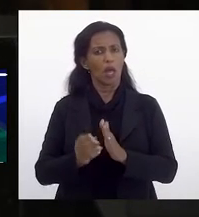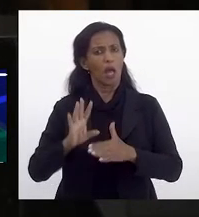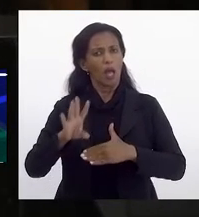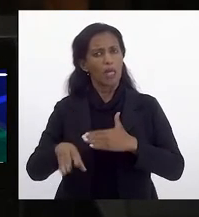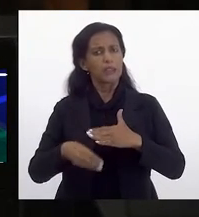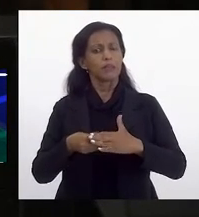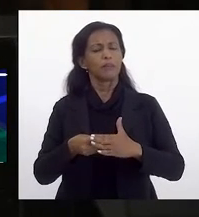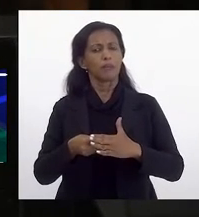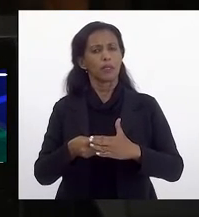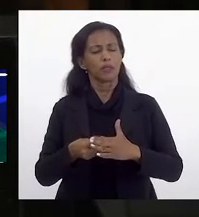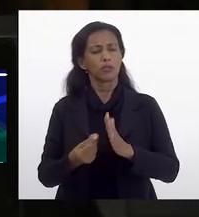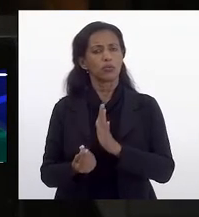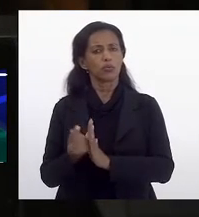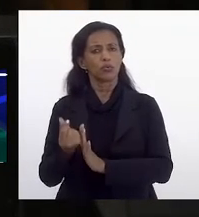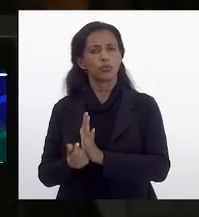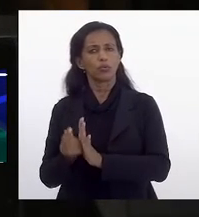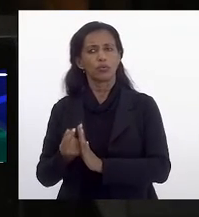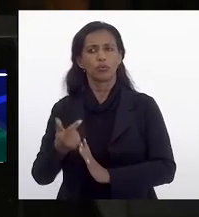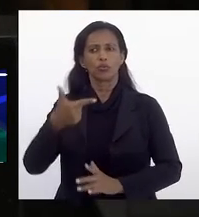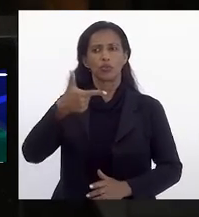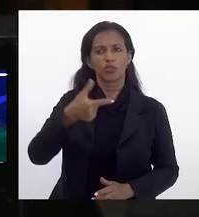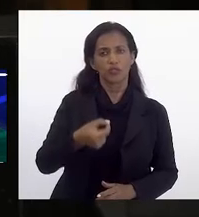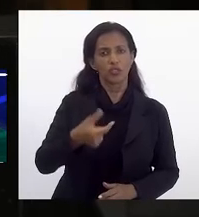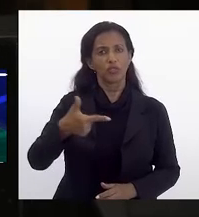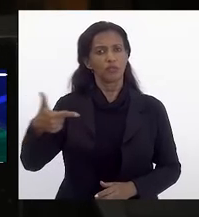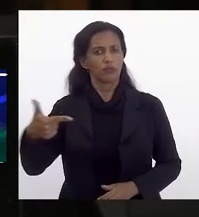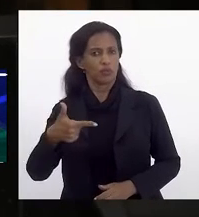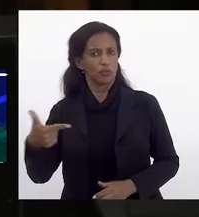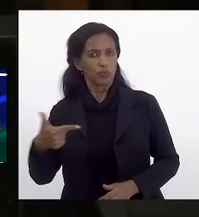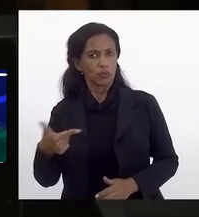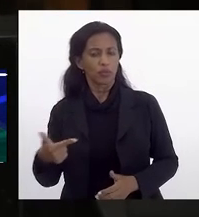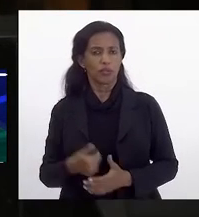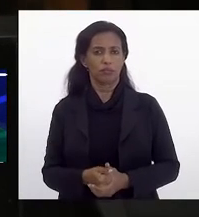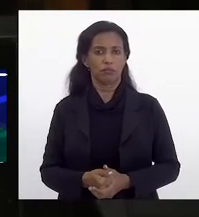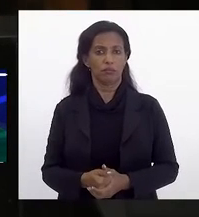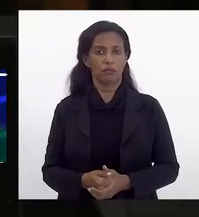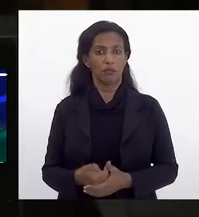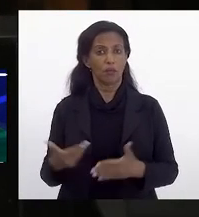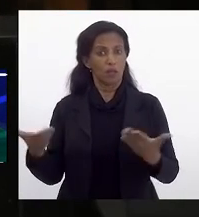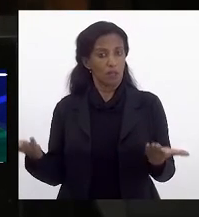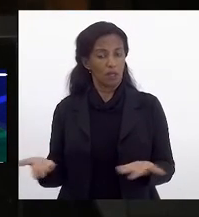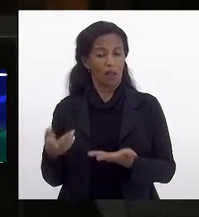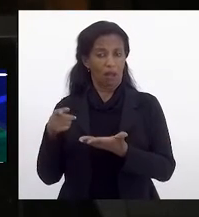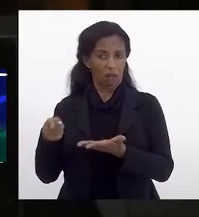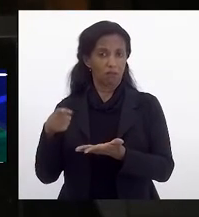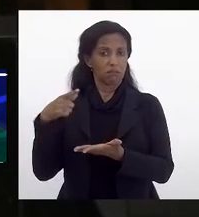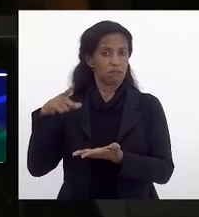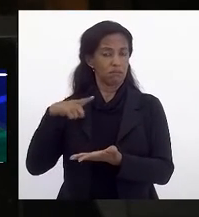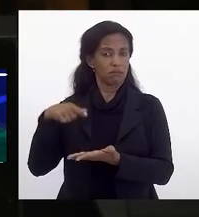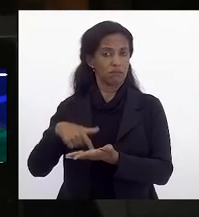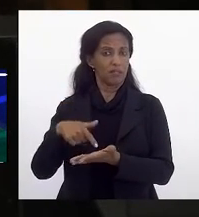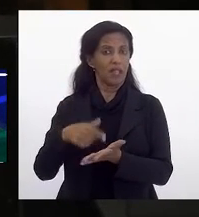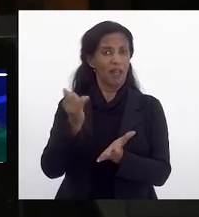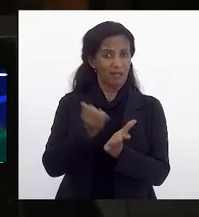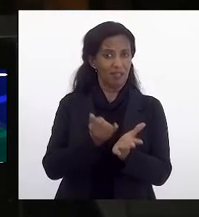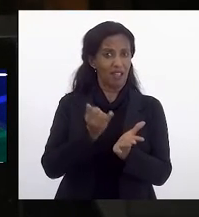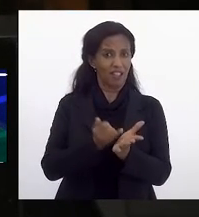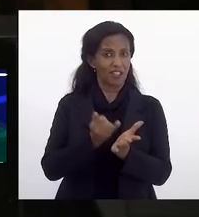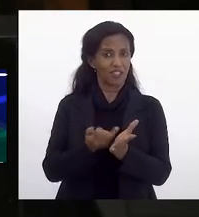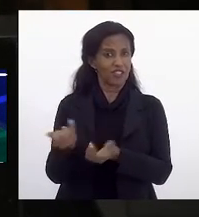para o orçamento de 2022. E lá consta a taxa de